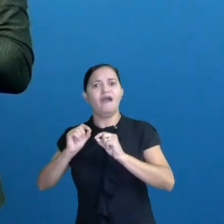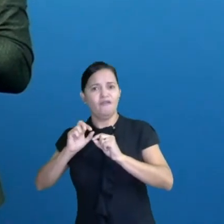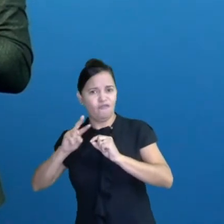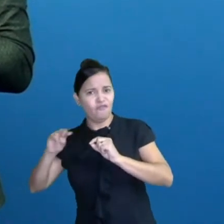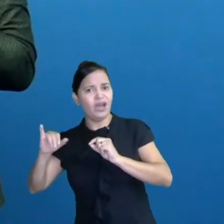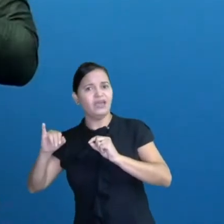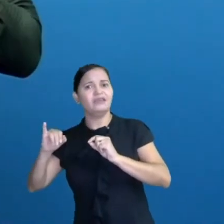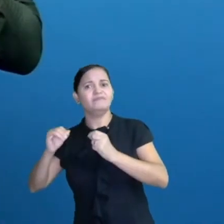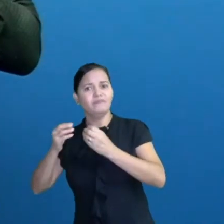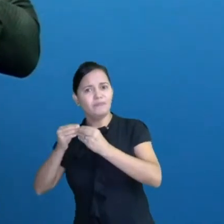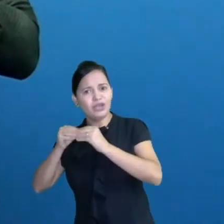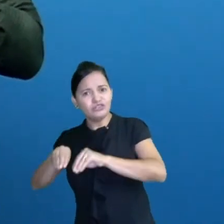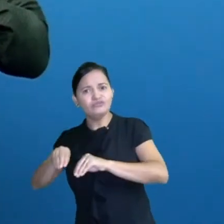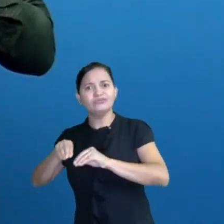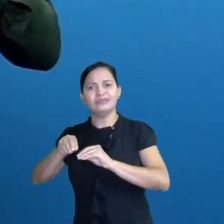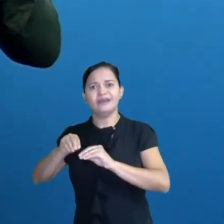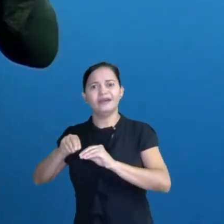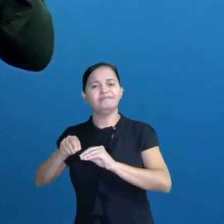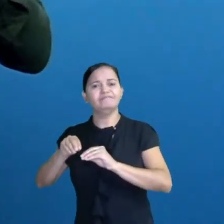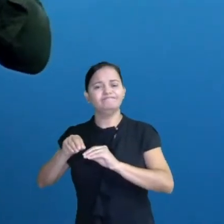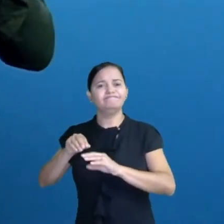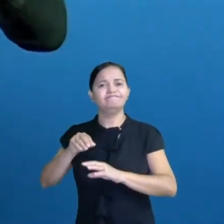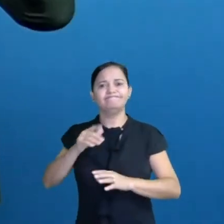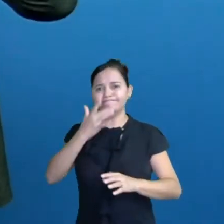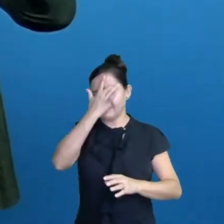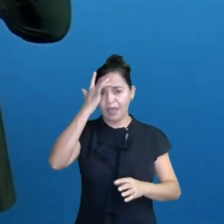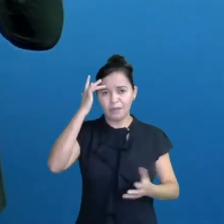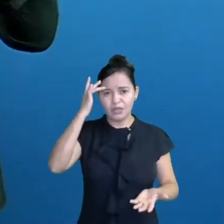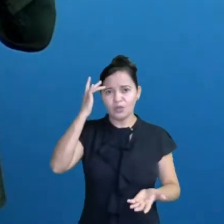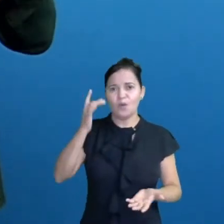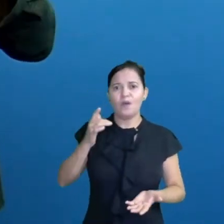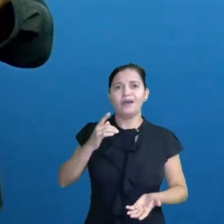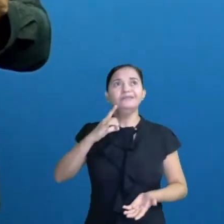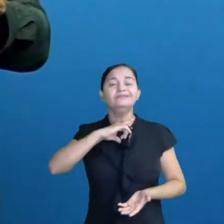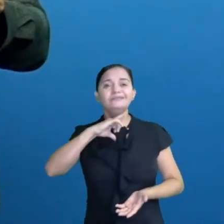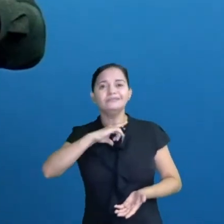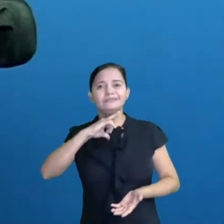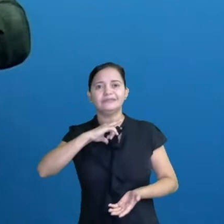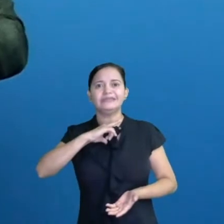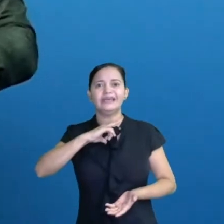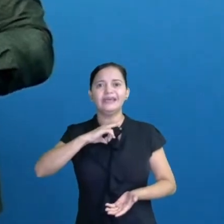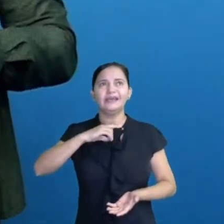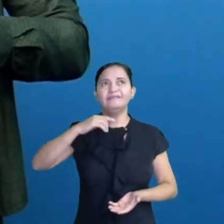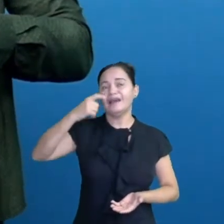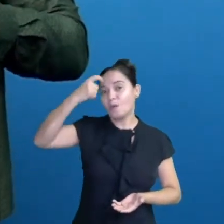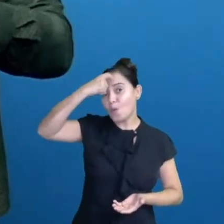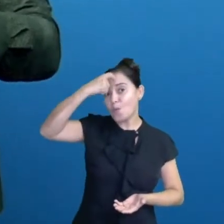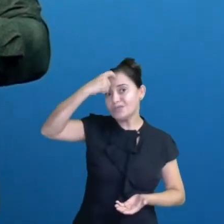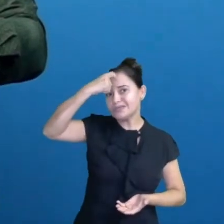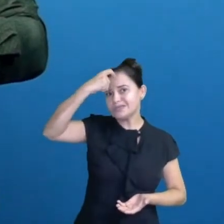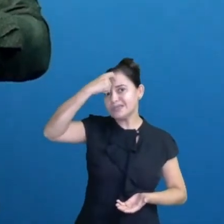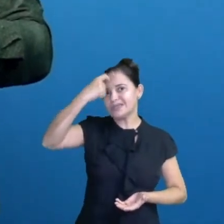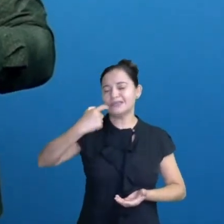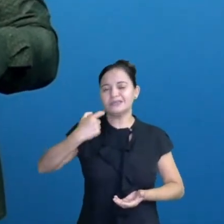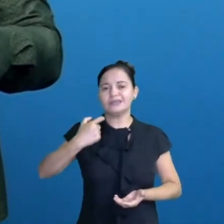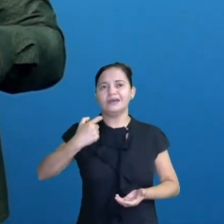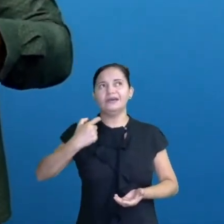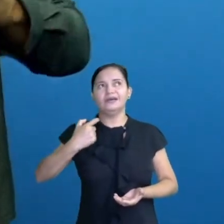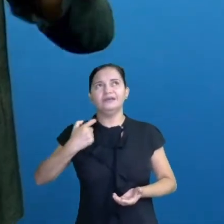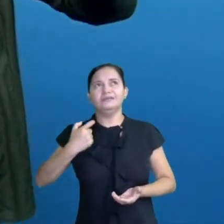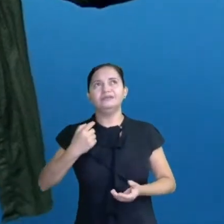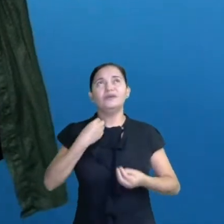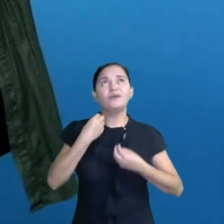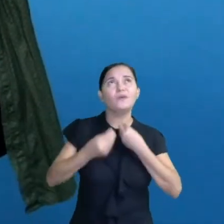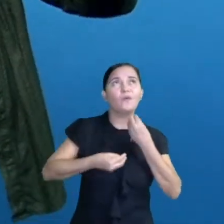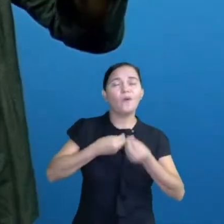prejudicar a humanidade. Então, a gente tem que, de certa forma, ter a consciência de procurar outras alternativas, porque é sempre importante eu chamar a atenção de vocês